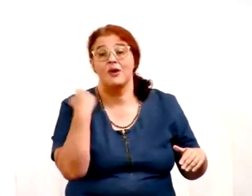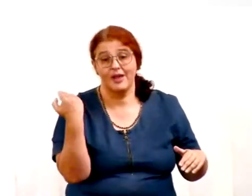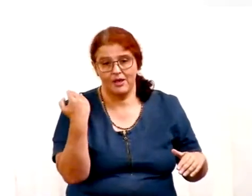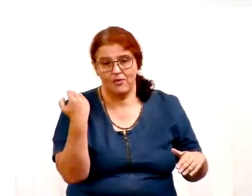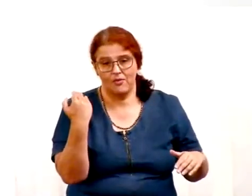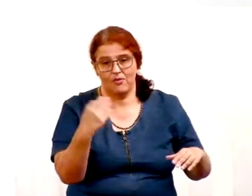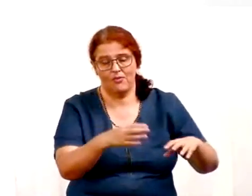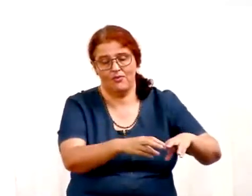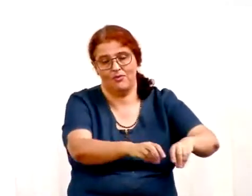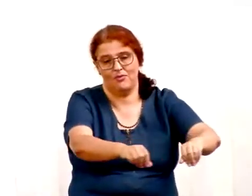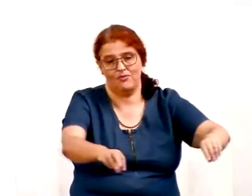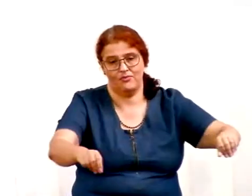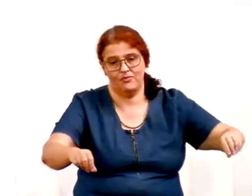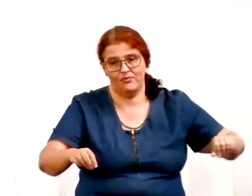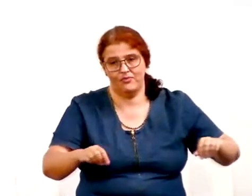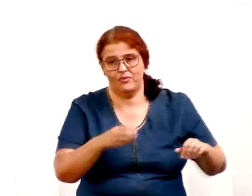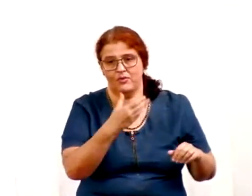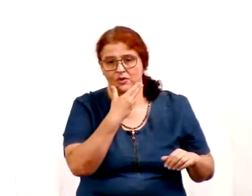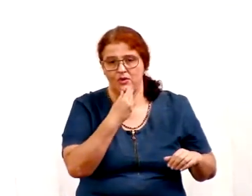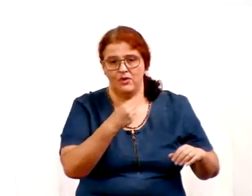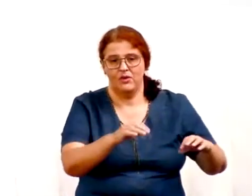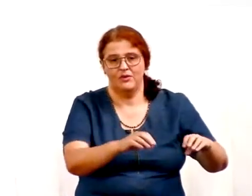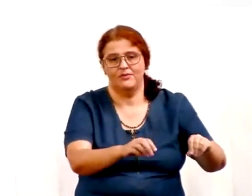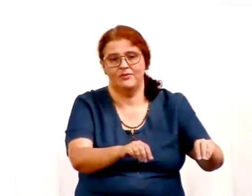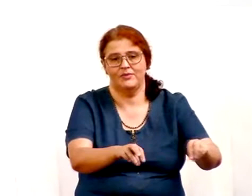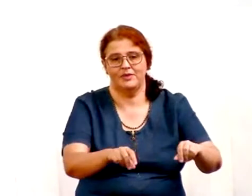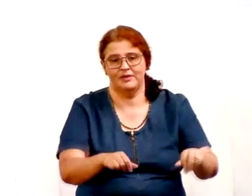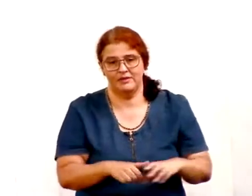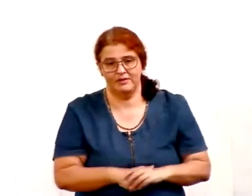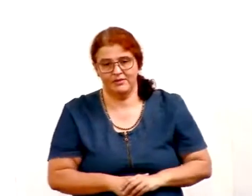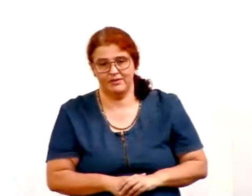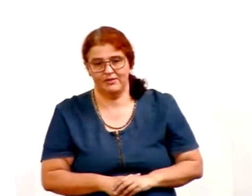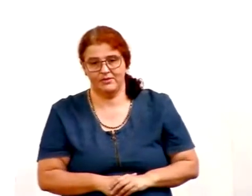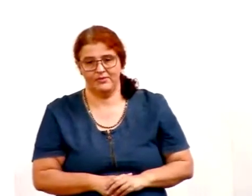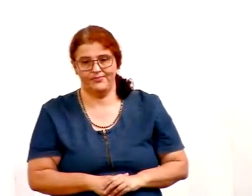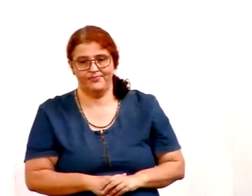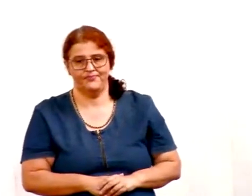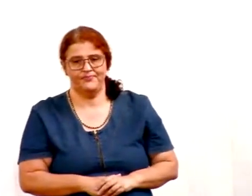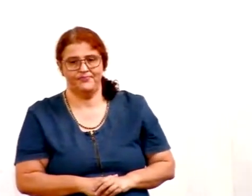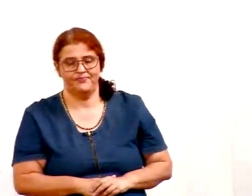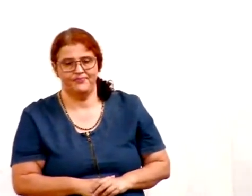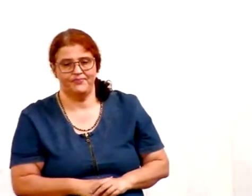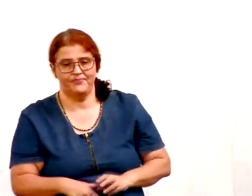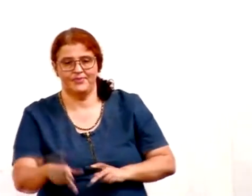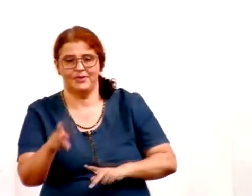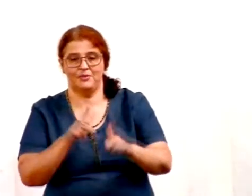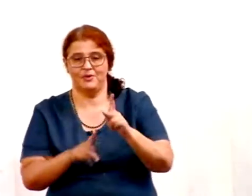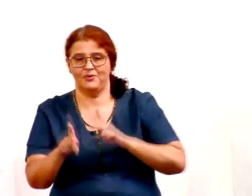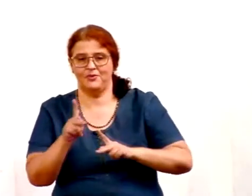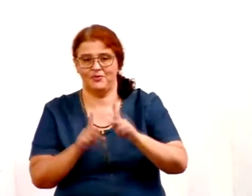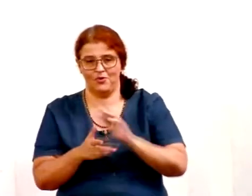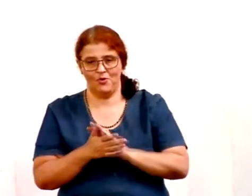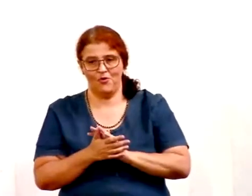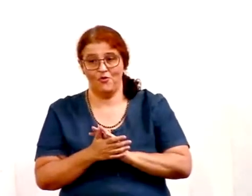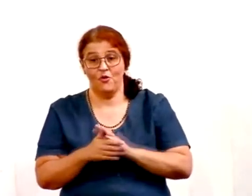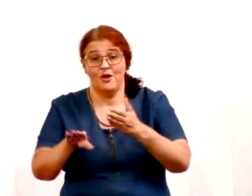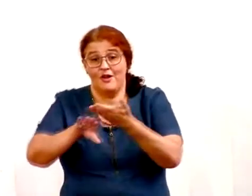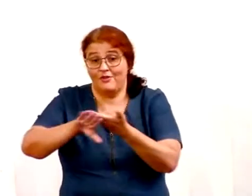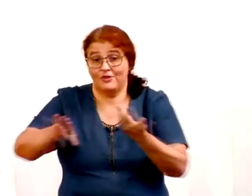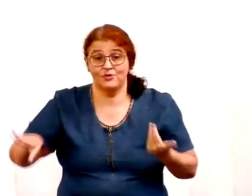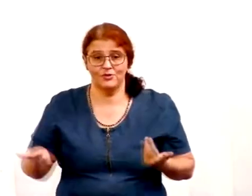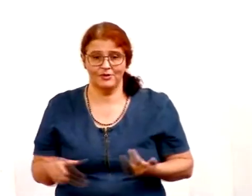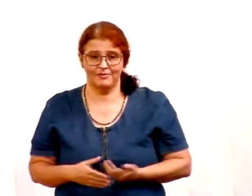Escritura Sagrada nos diz no livro de Êxodo, no livro de Números, é que o povo se afastou. E o povo demonstrou